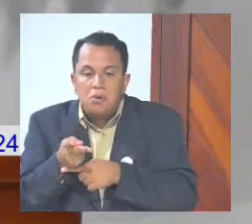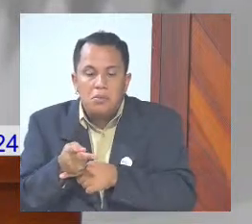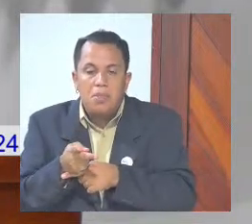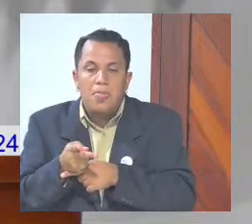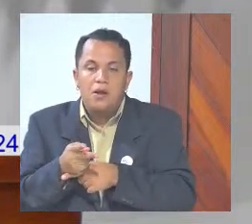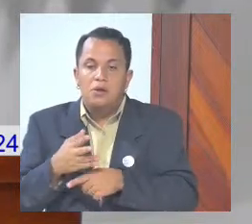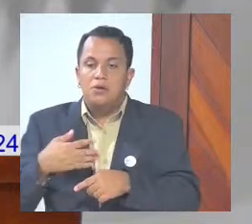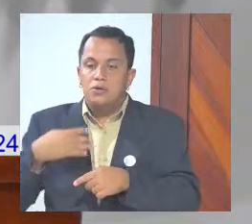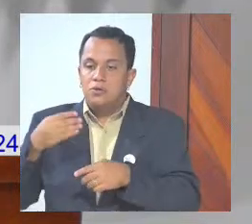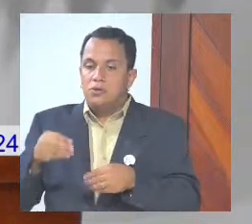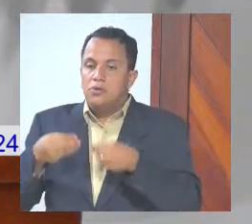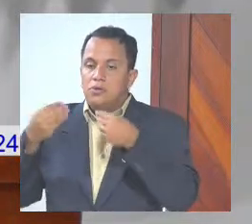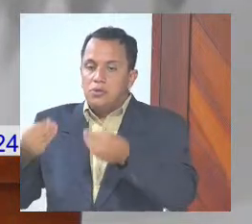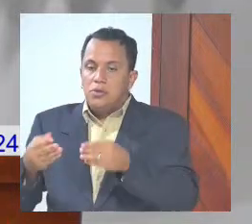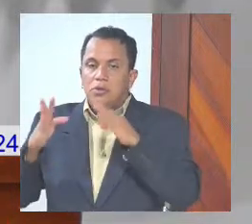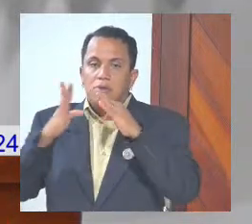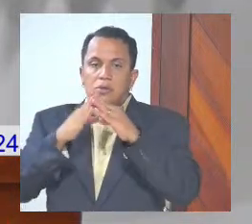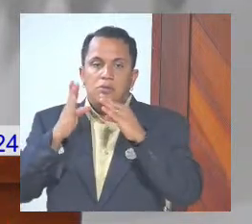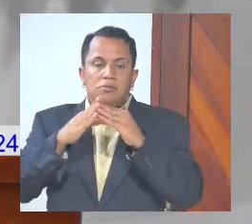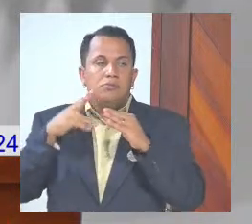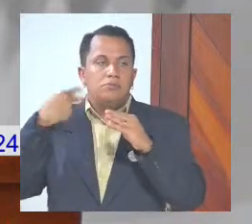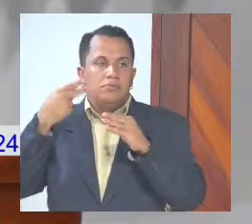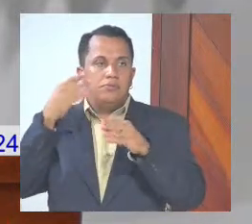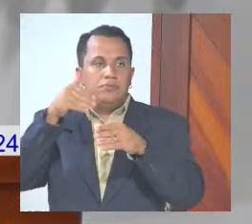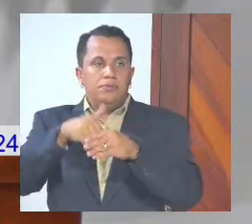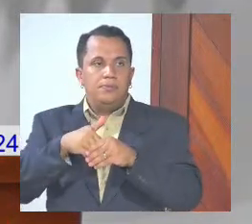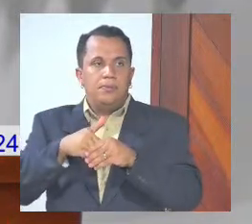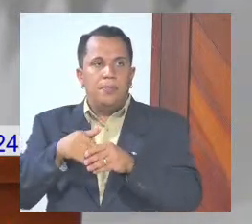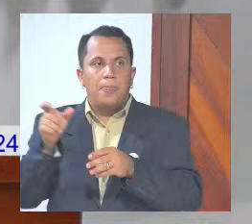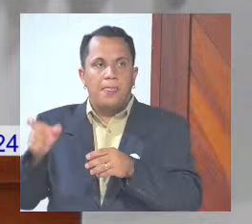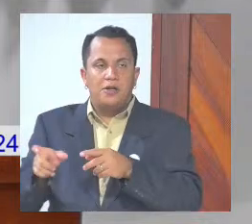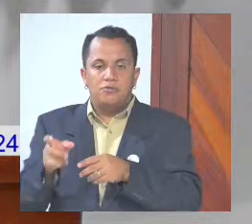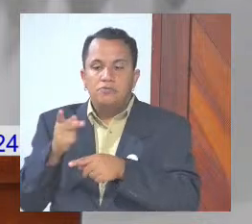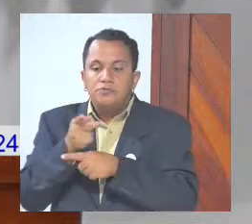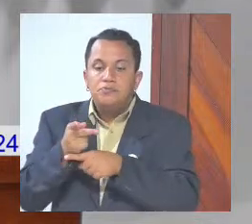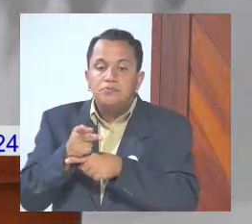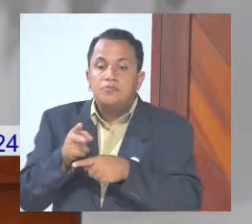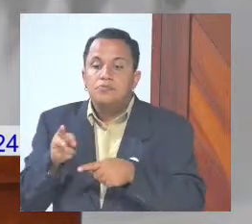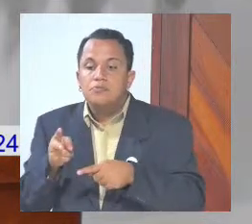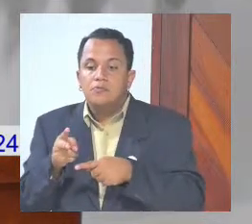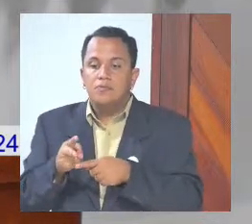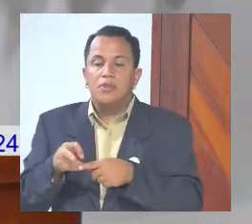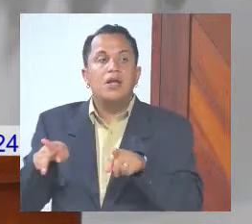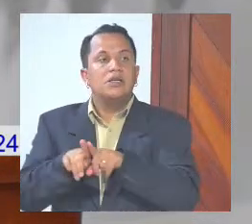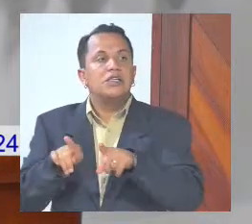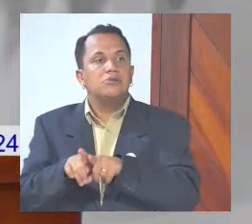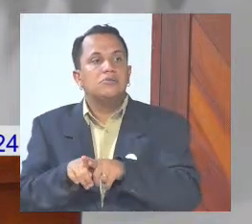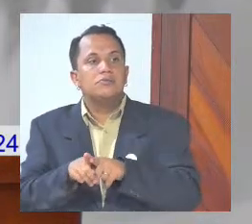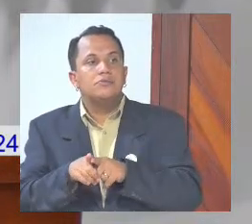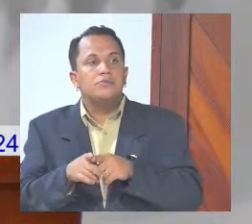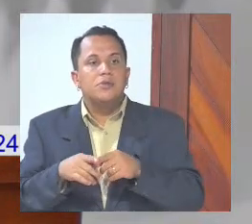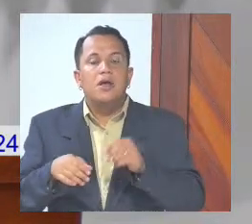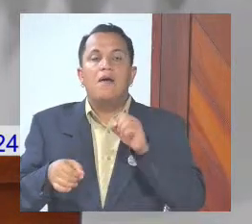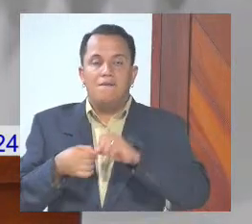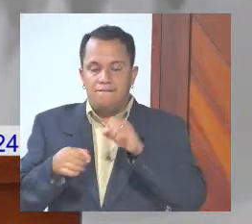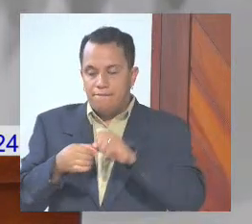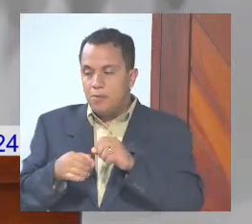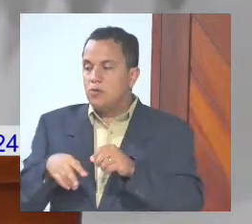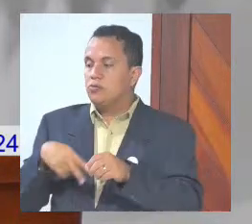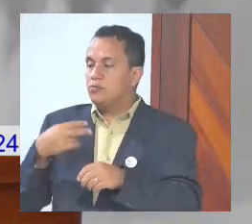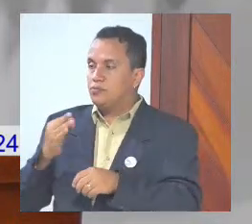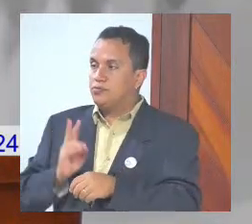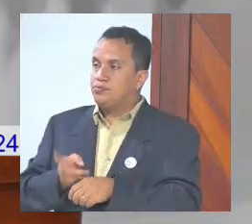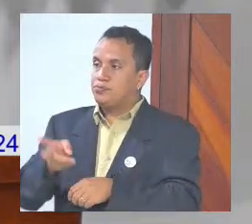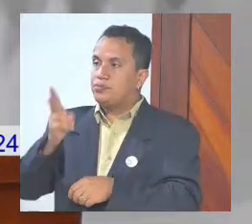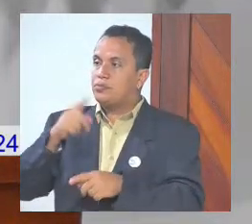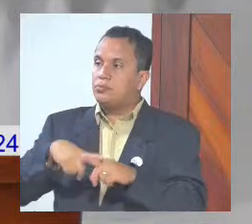minha atribuição dentro desta casa, presidente, e meu papel de fiscalizador, de legislador, faço com muita propriedade,